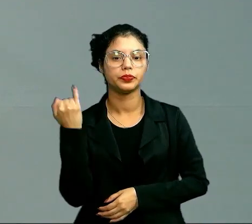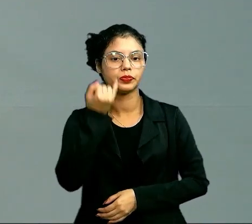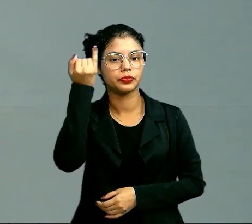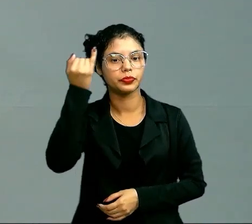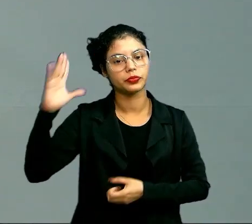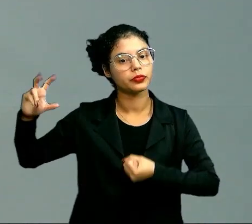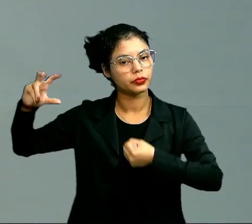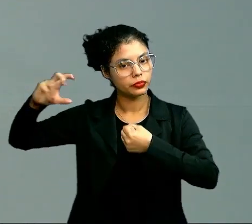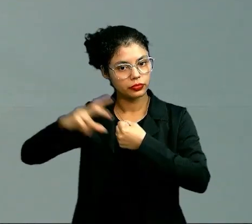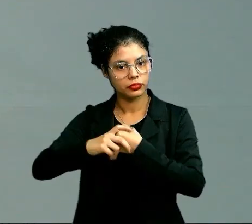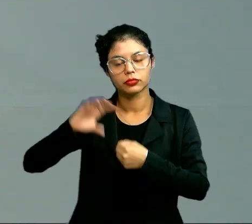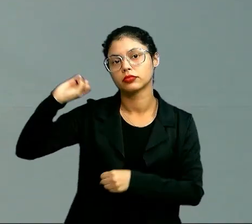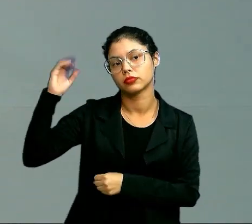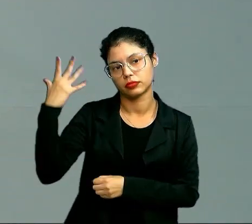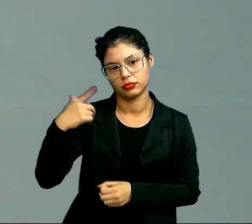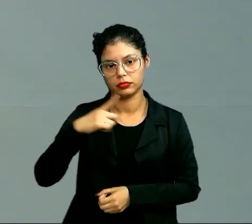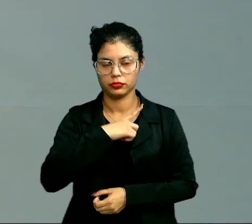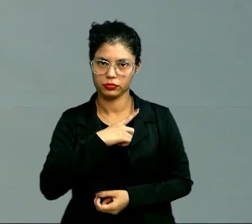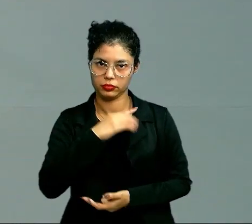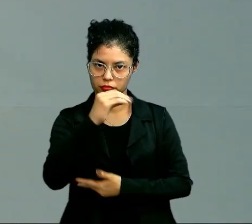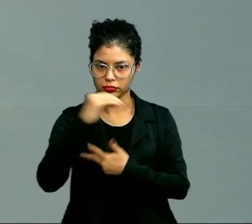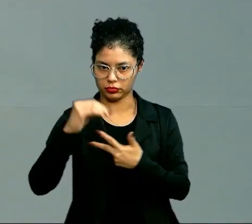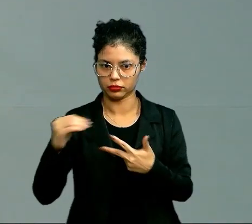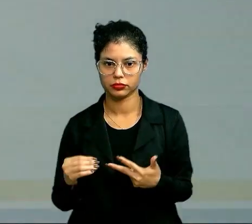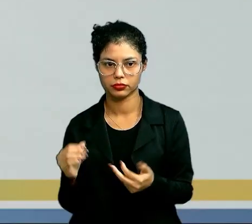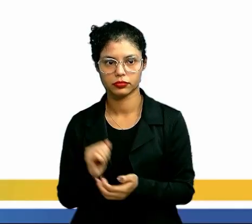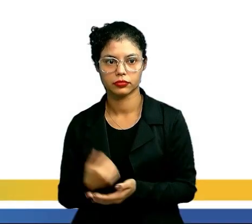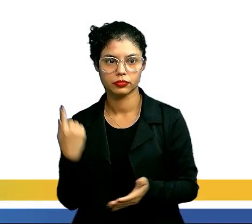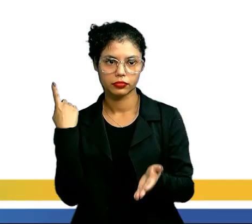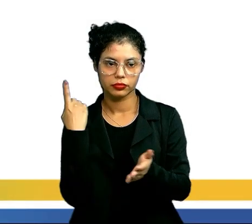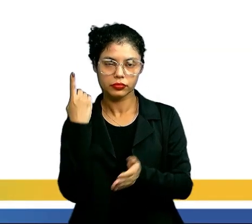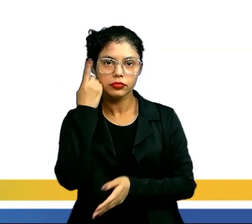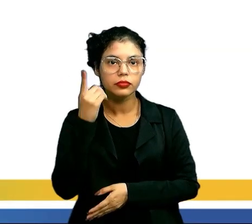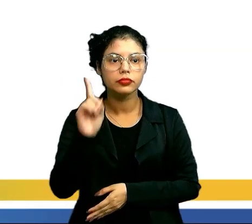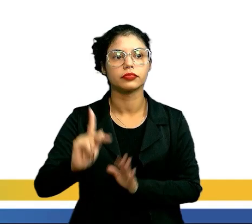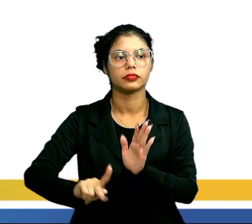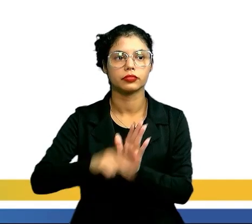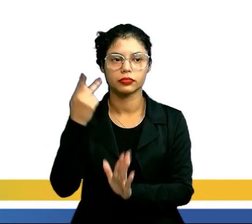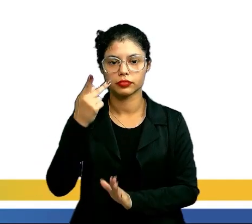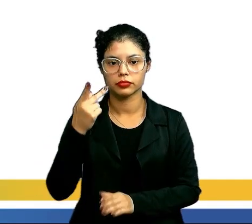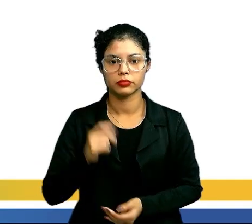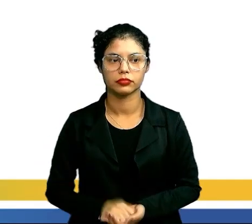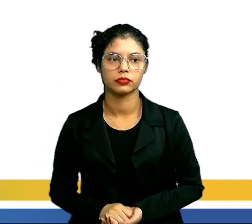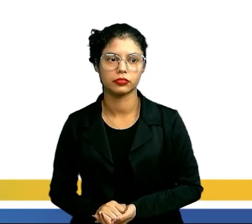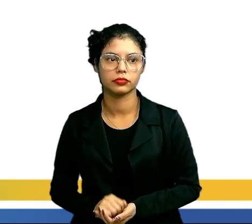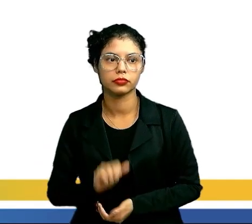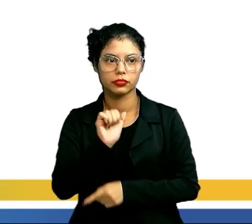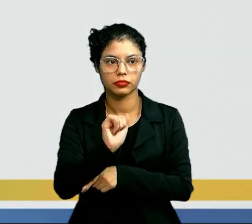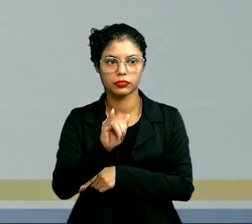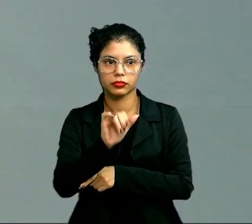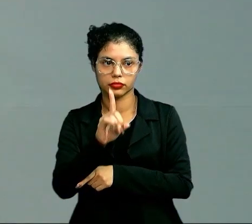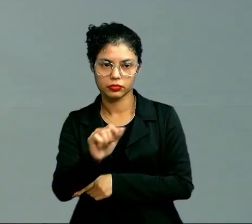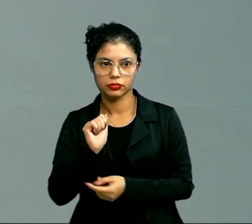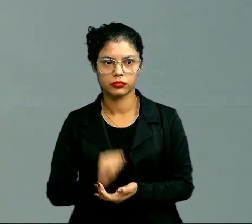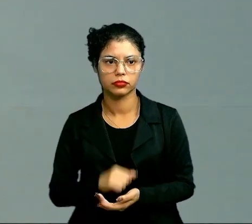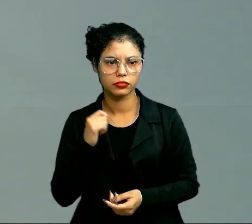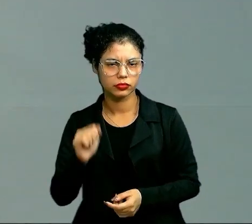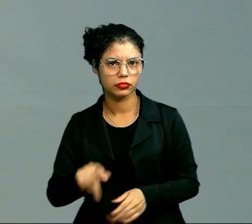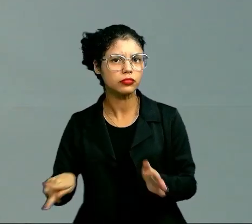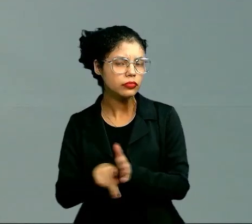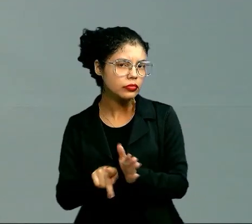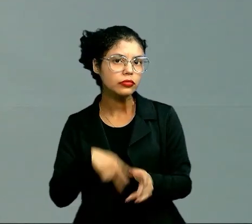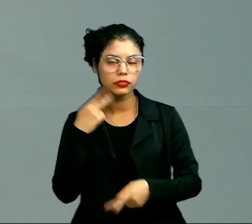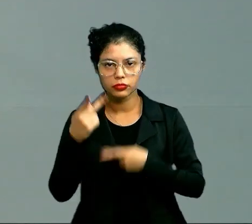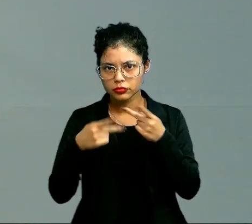principais viroses que caem no Enem, tá? E uma delas, pessoal, é a AIDS. Inclusive, pessoal, a gente